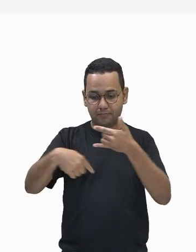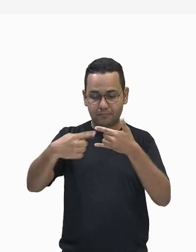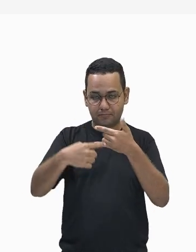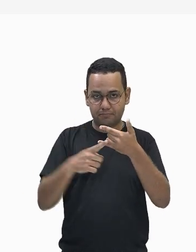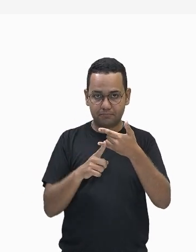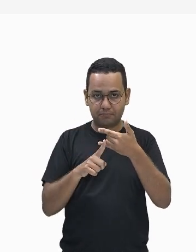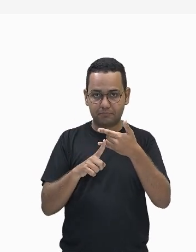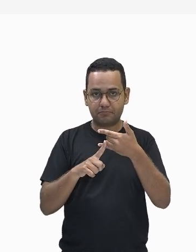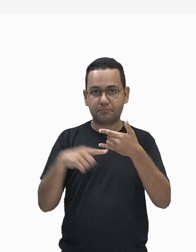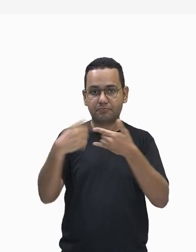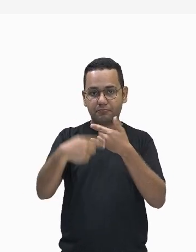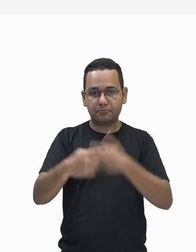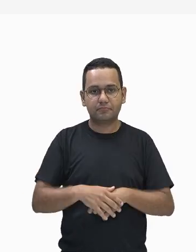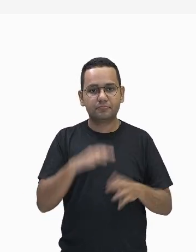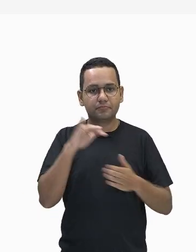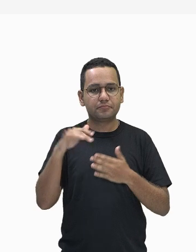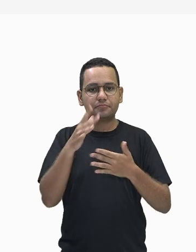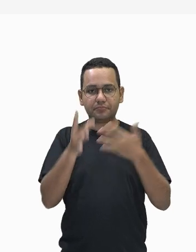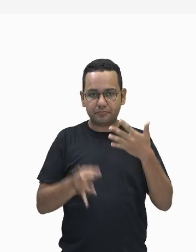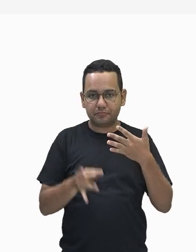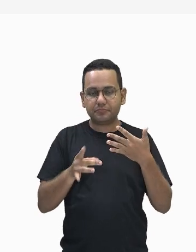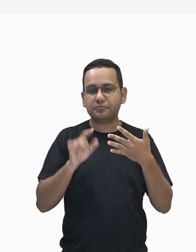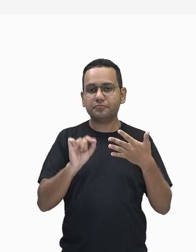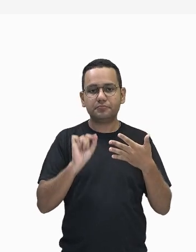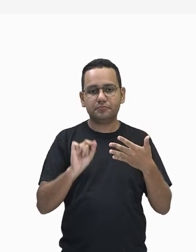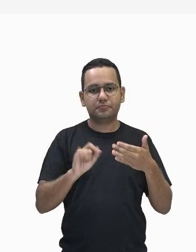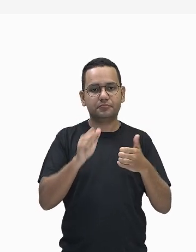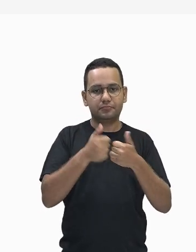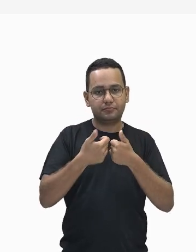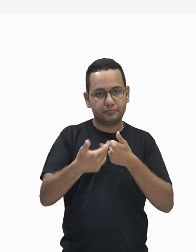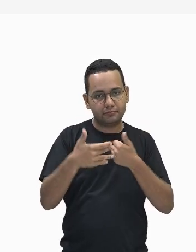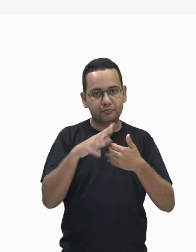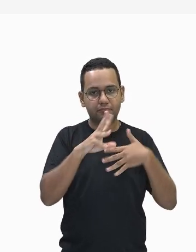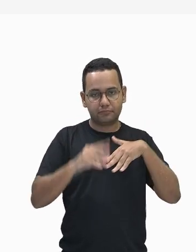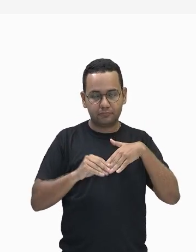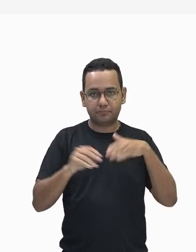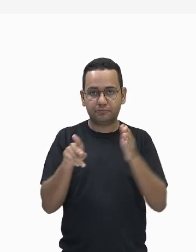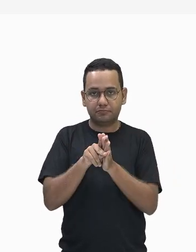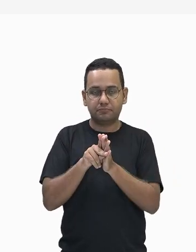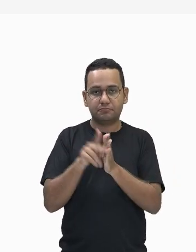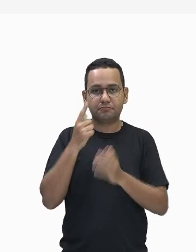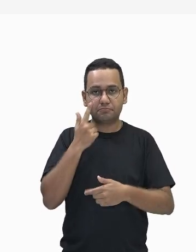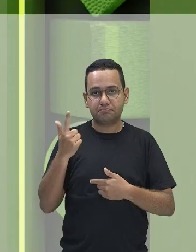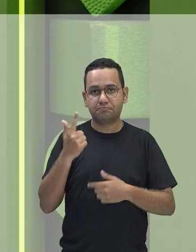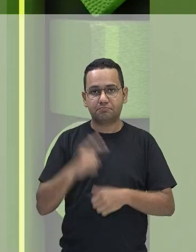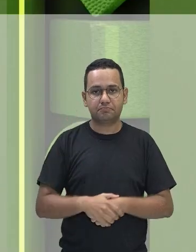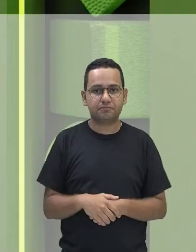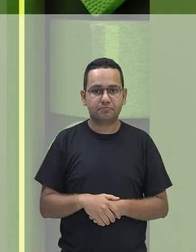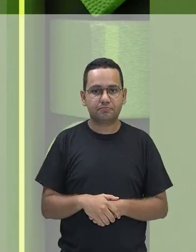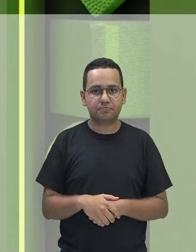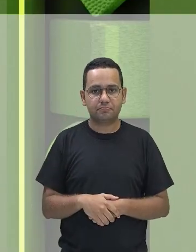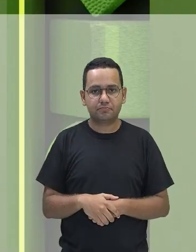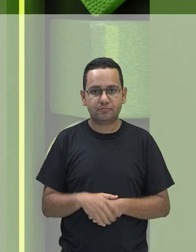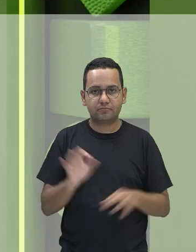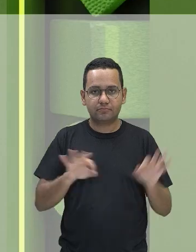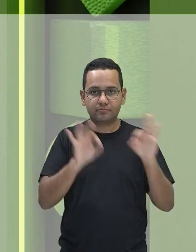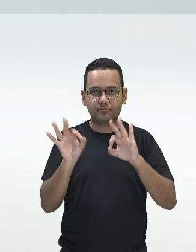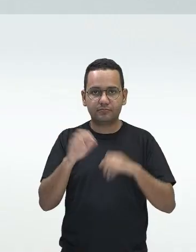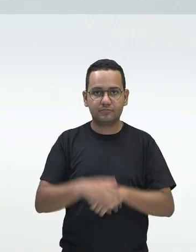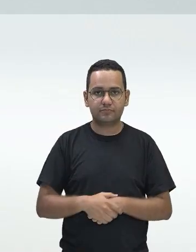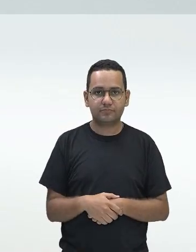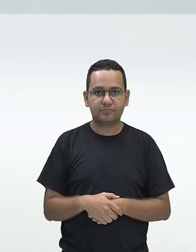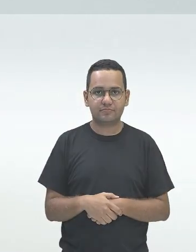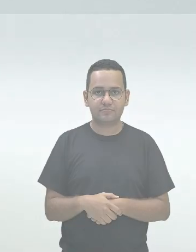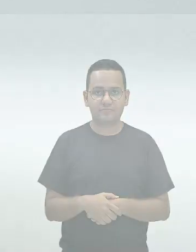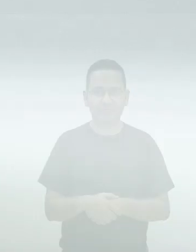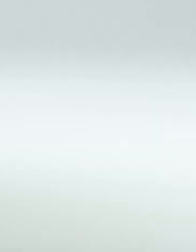e o detalhamento, a anatomia e fisiologia do sistema reprodutor feminino. Vamos então para a nossa aula?